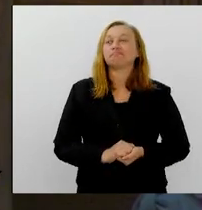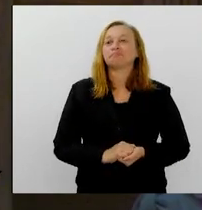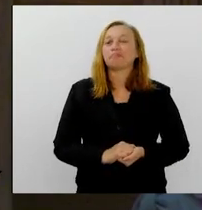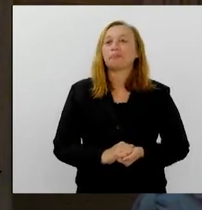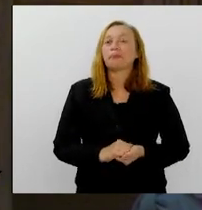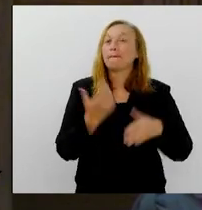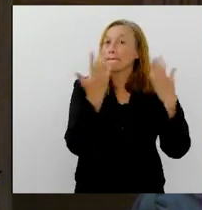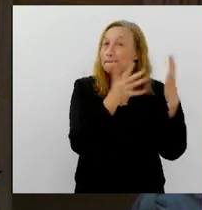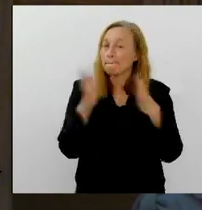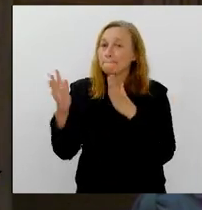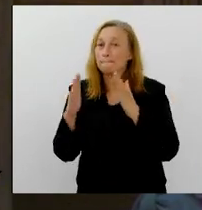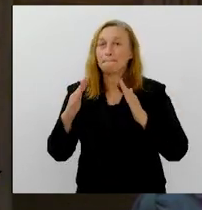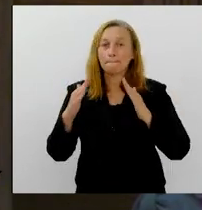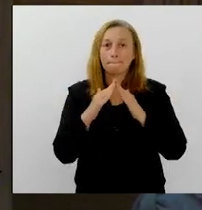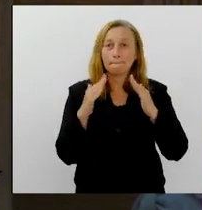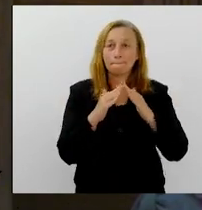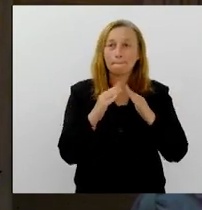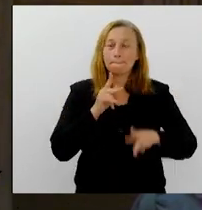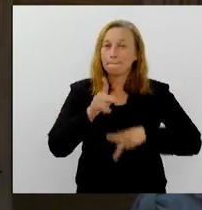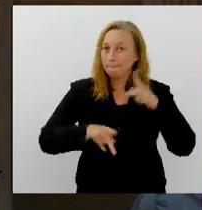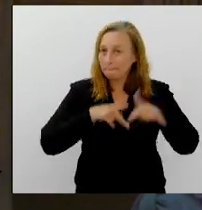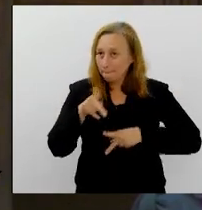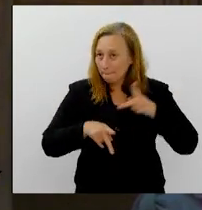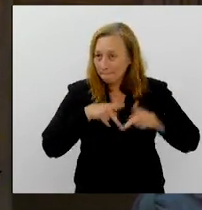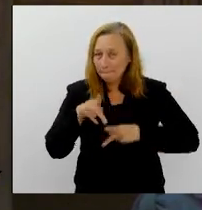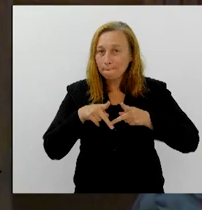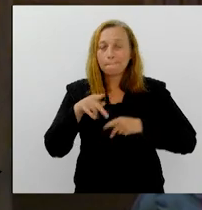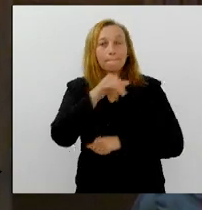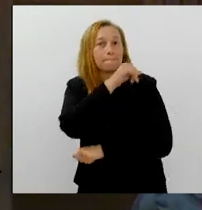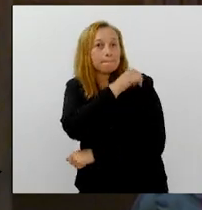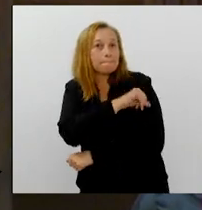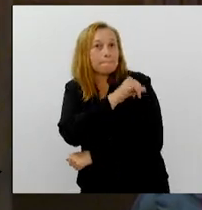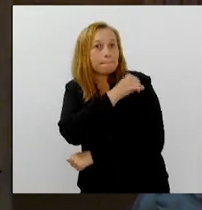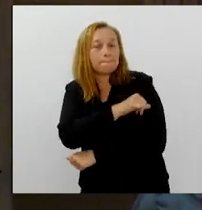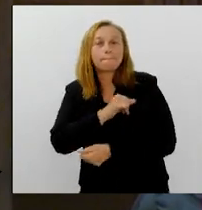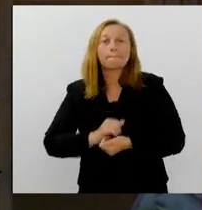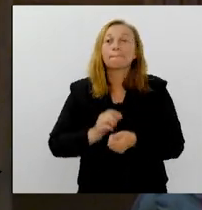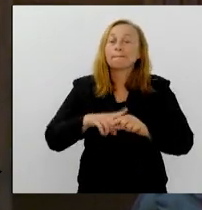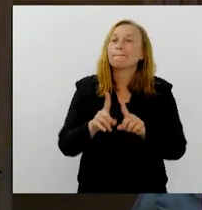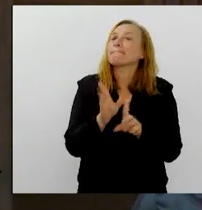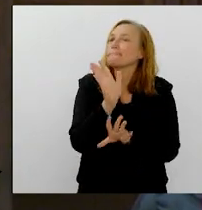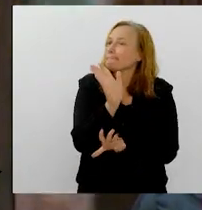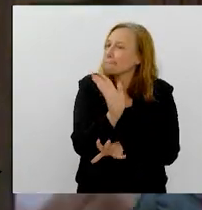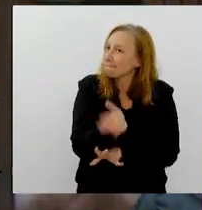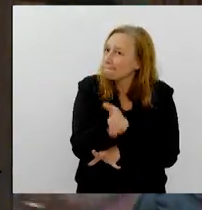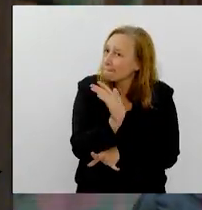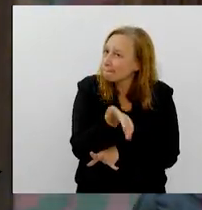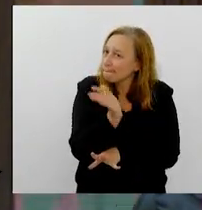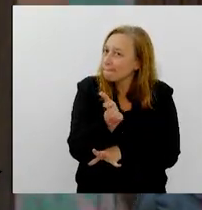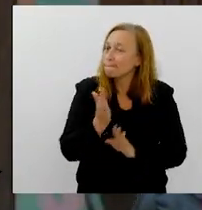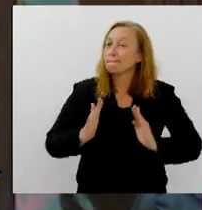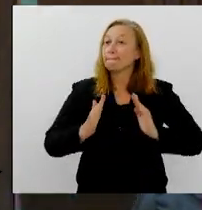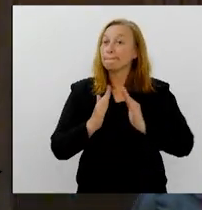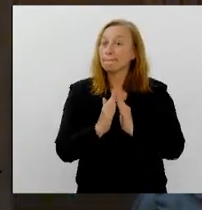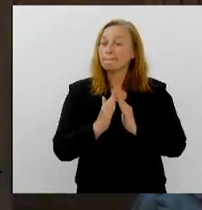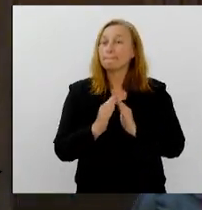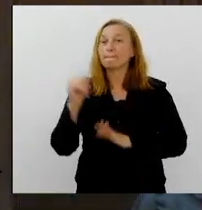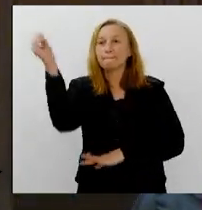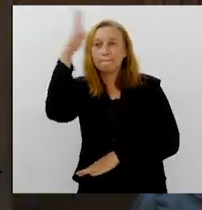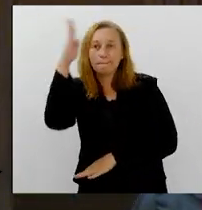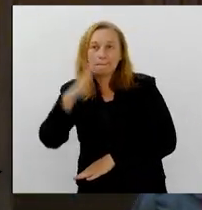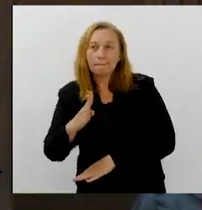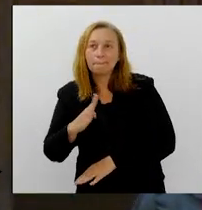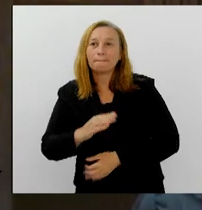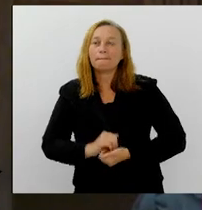celebrar essa casa do povo do Rio de Janeiro, mas que já foi casa do povo do Brasil,